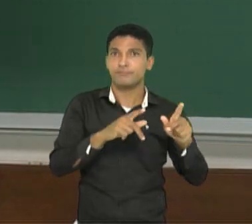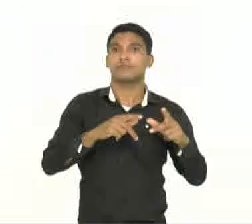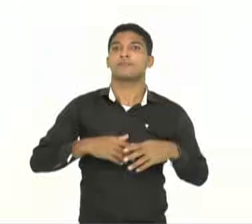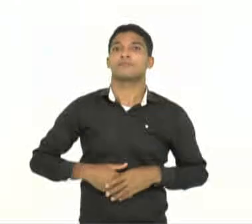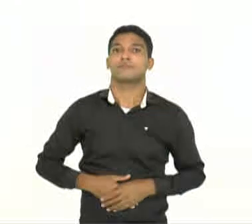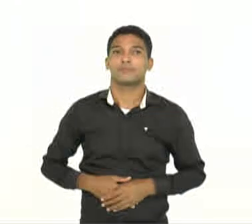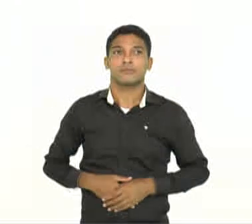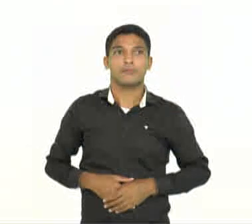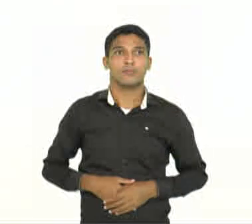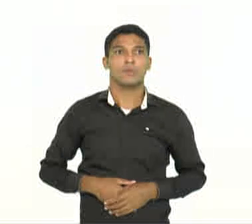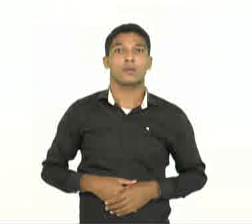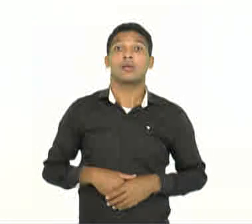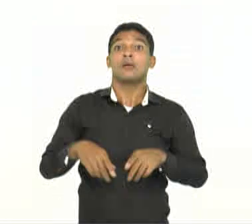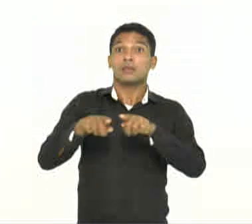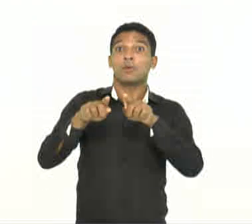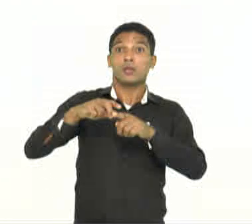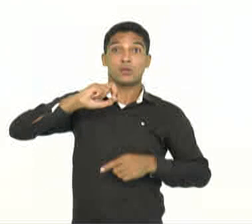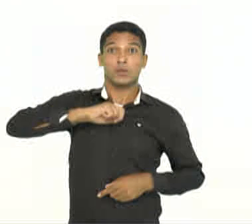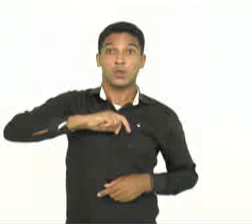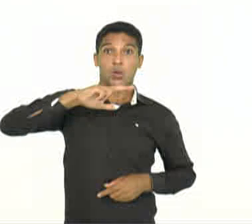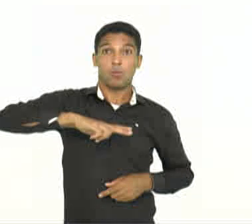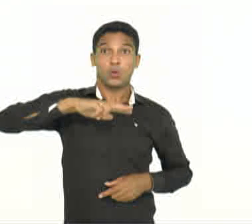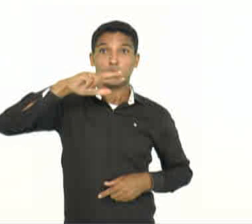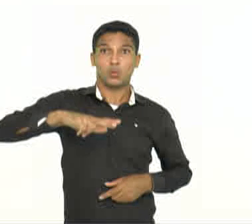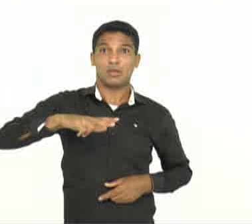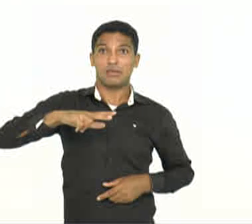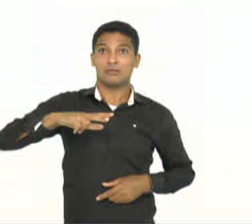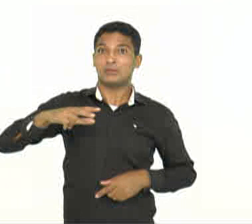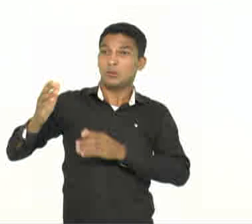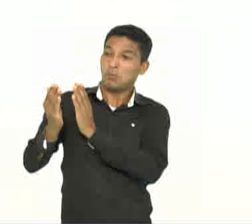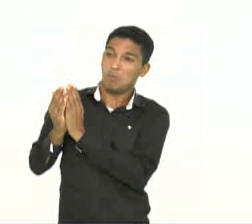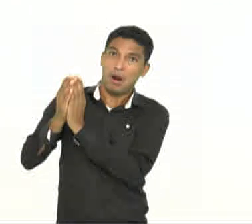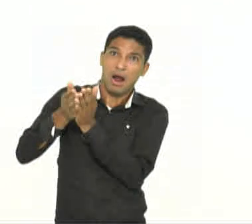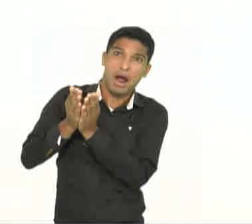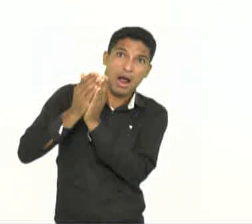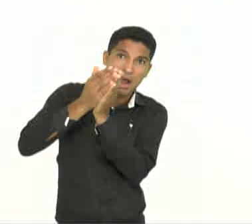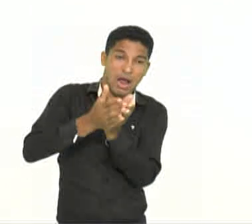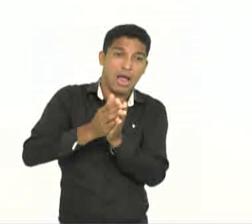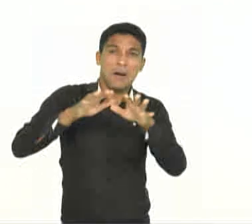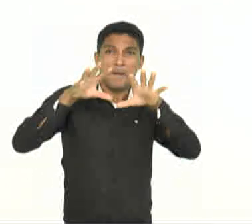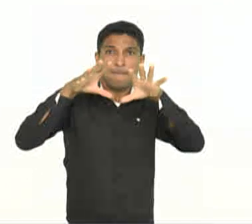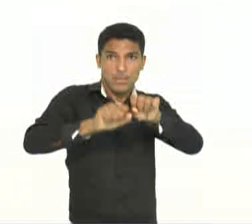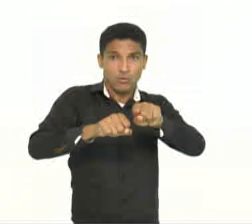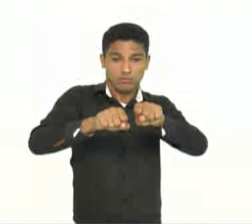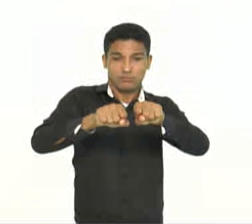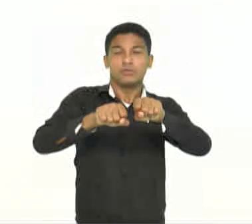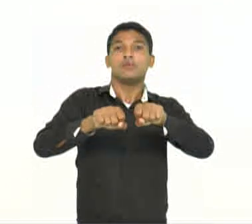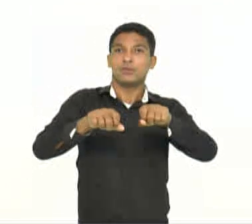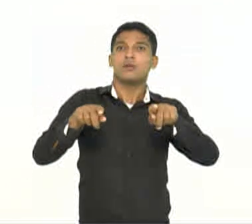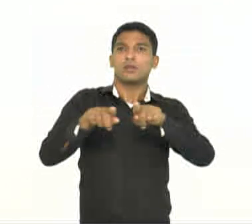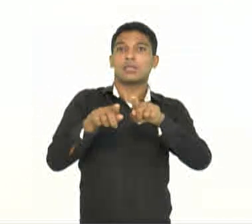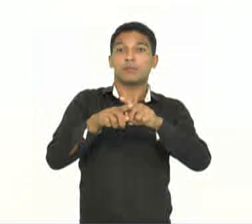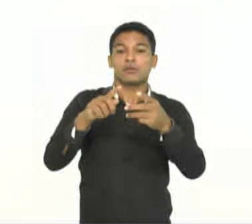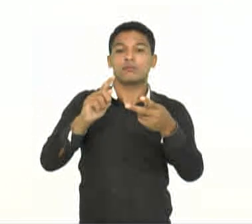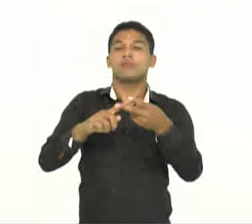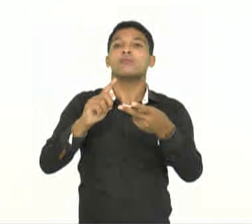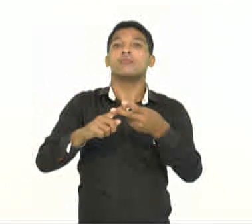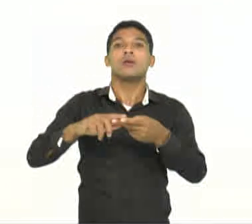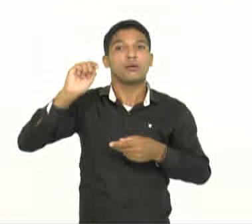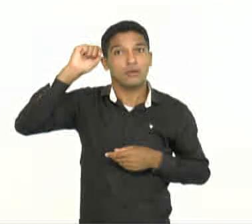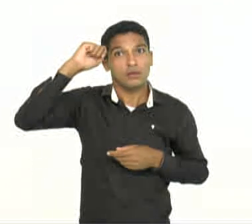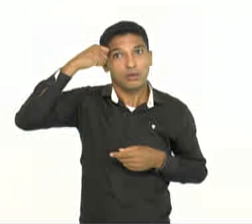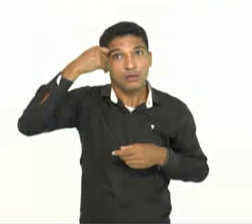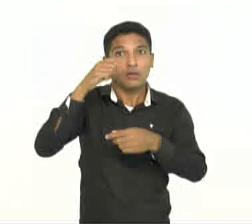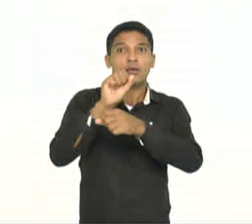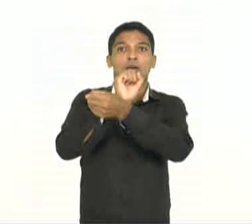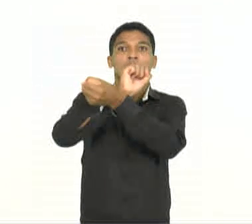Os portugueses, que foram os colonizadores, e os africanos que foram trazidos ali para o trabalho escravo, que também vieram de